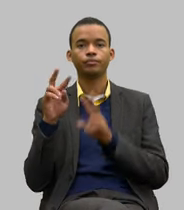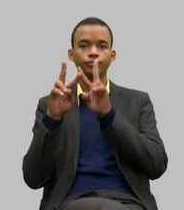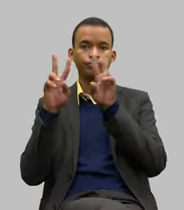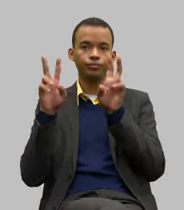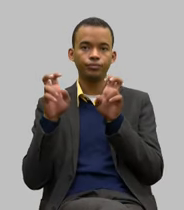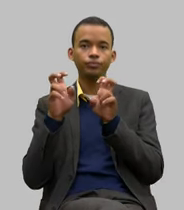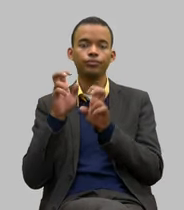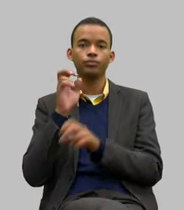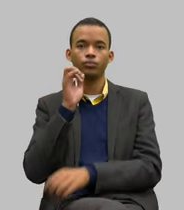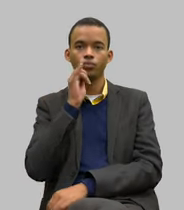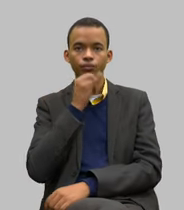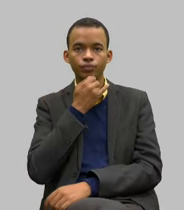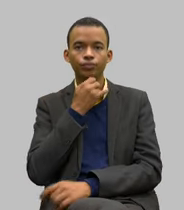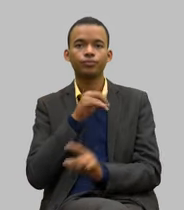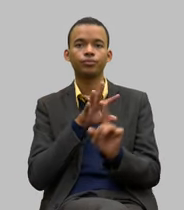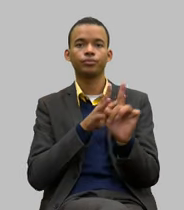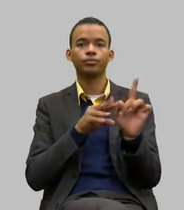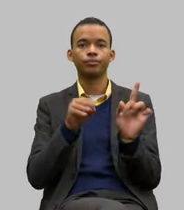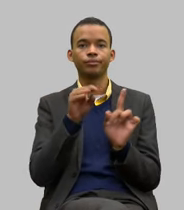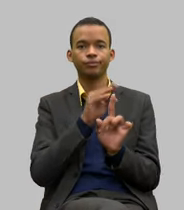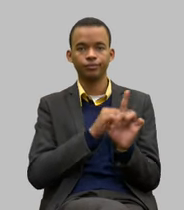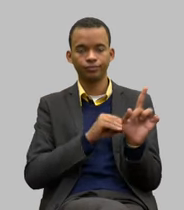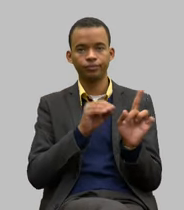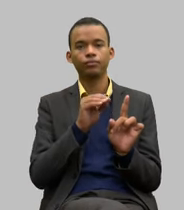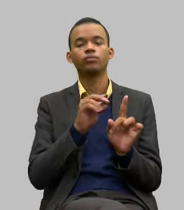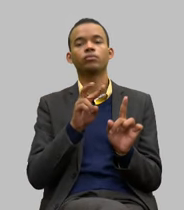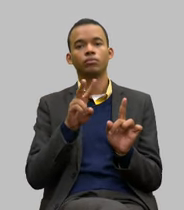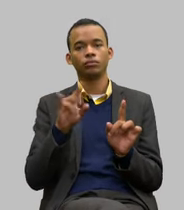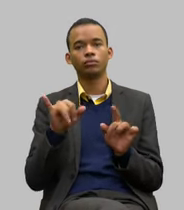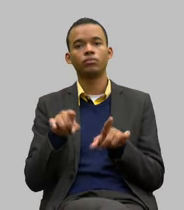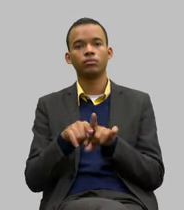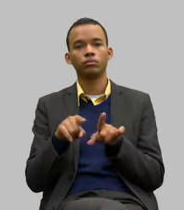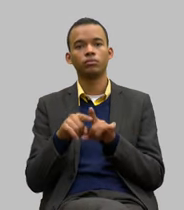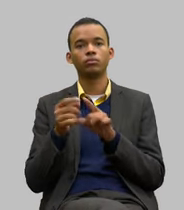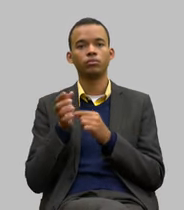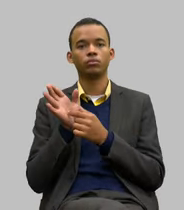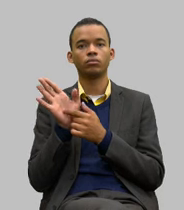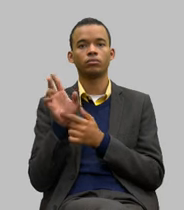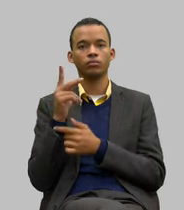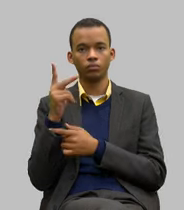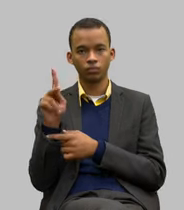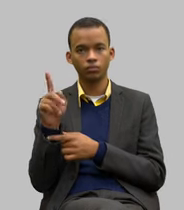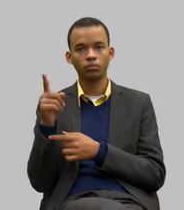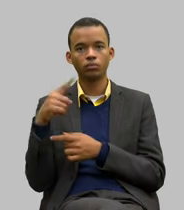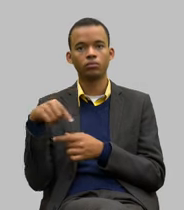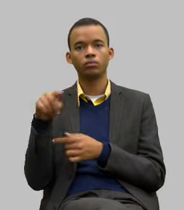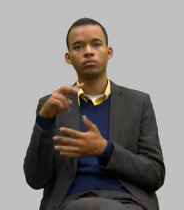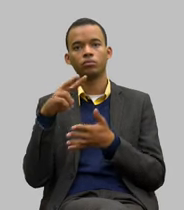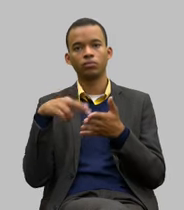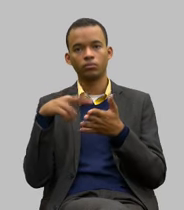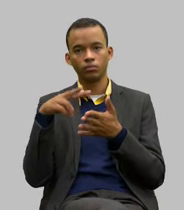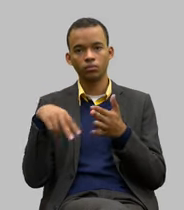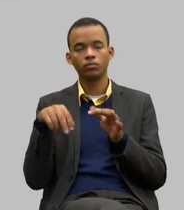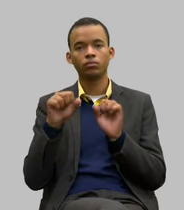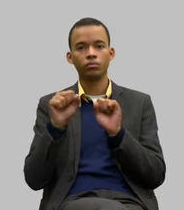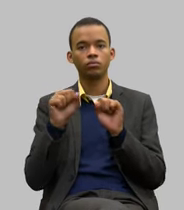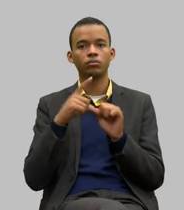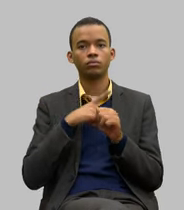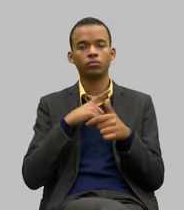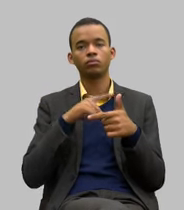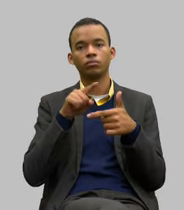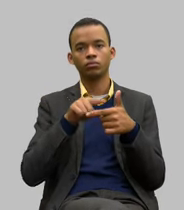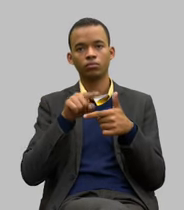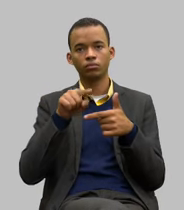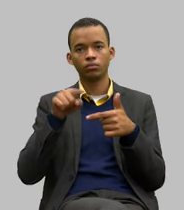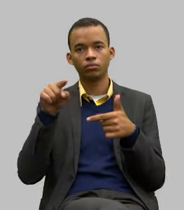tempo o chamado a sede moral isso também vai ficar disponível aqui na pros senhores para que possam Fazer uma avaliação é São só dados estatísticos